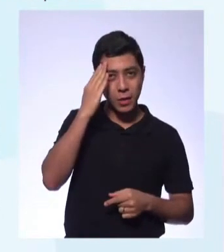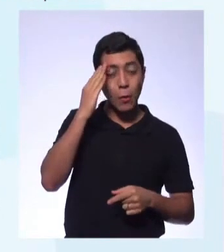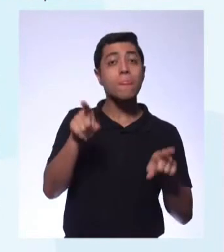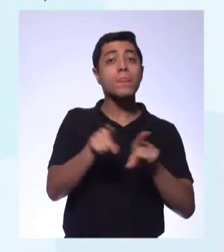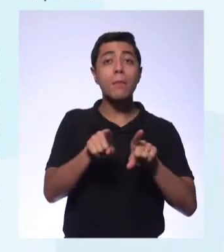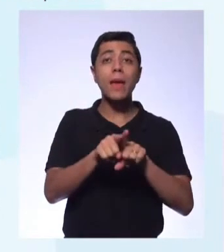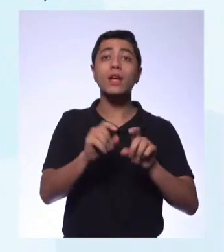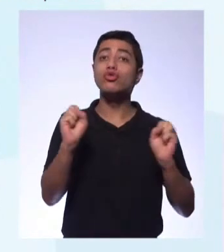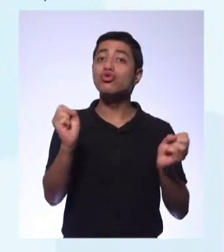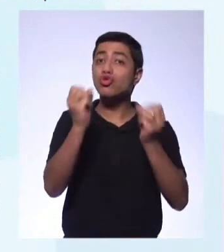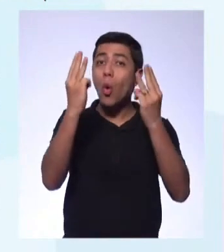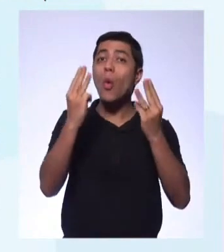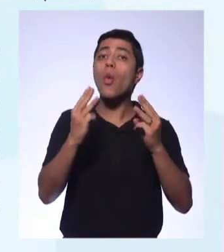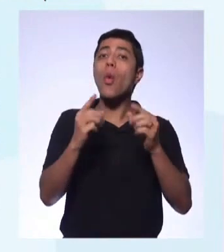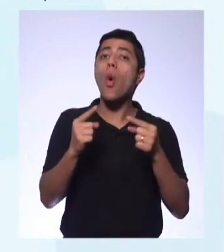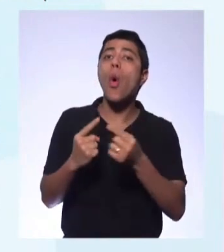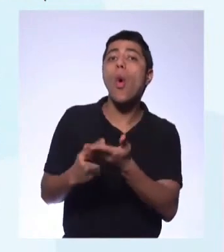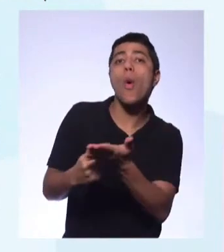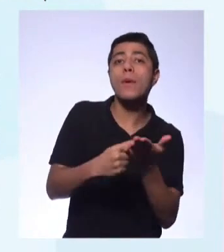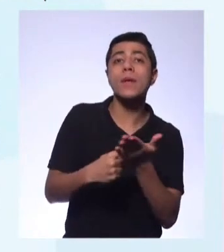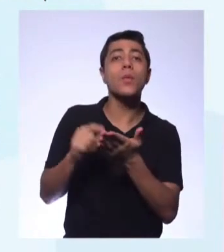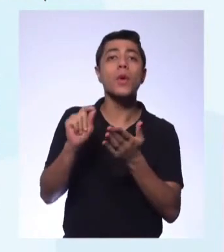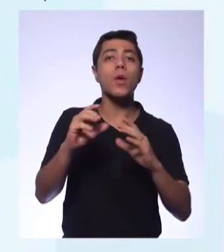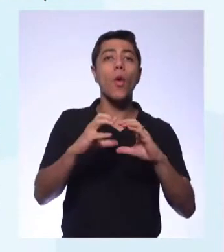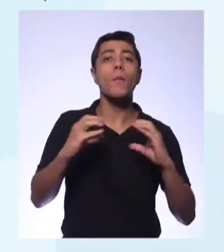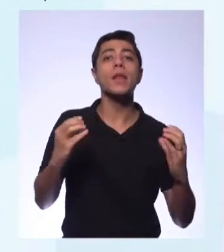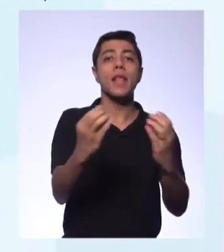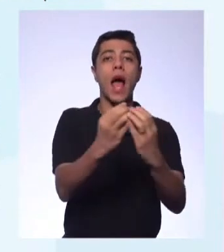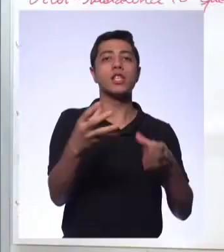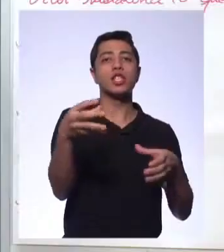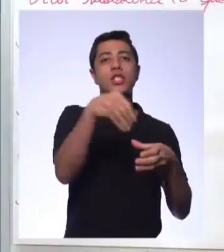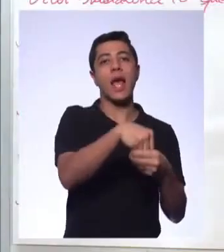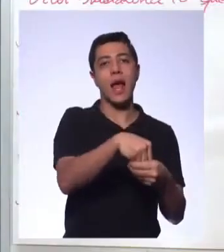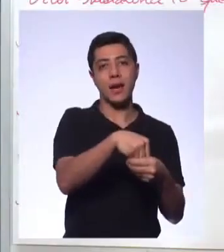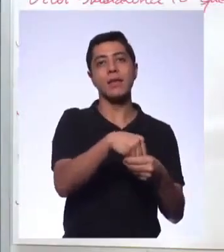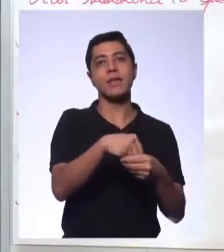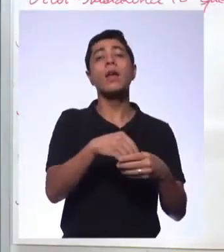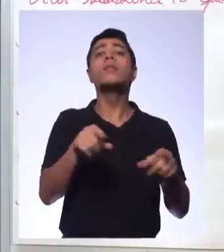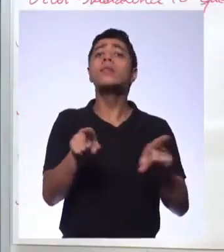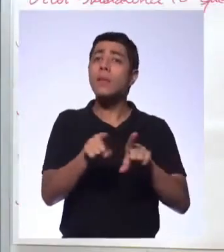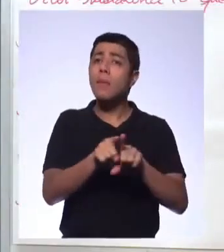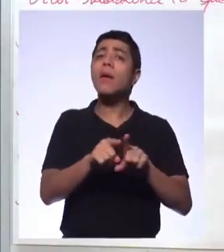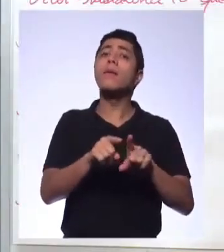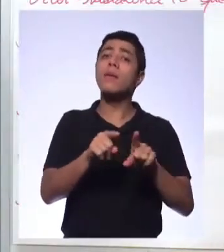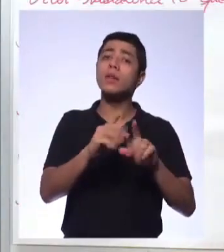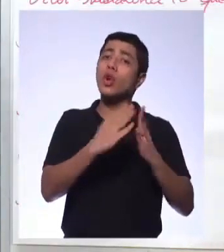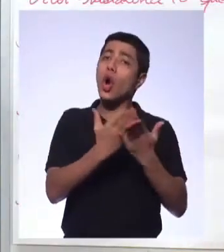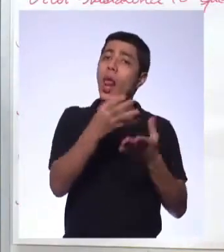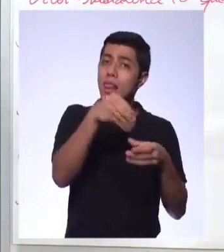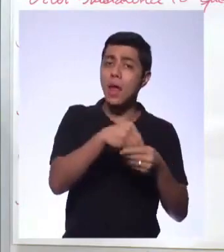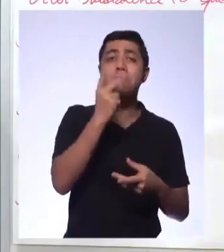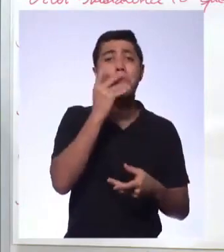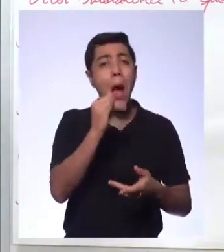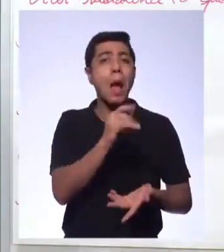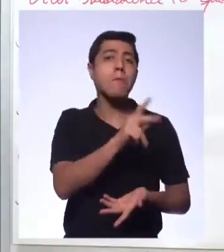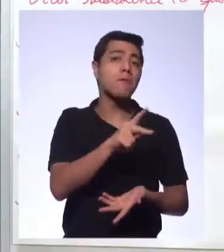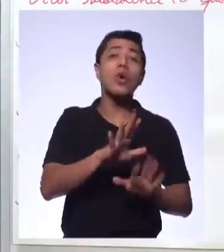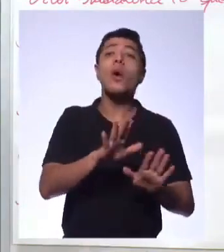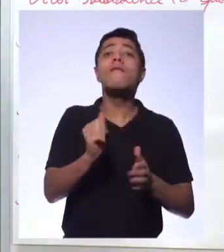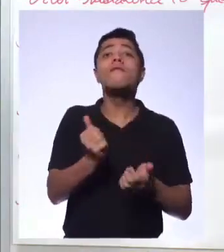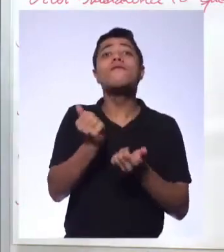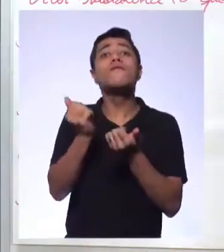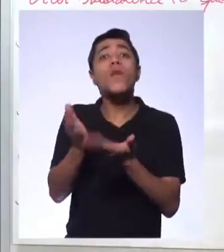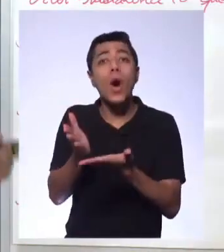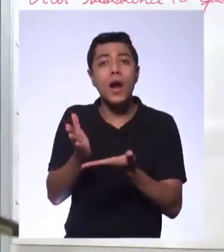gestão, funcionários, professores, ou pode ser externo também. Vocês podem chamar pais, pessoas da comunidade, enfim. Então, quanto maior a quantidade de